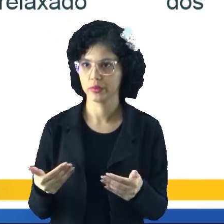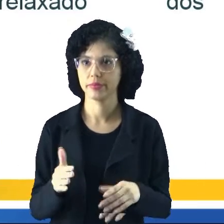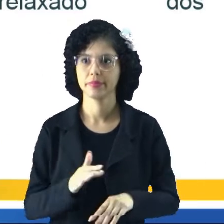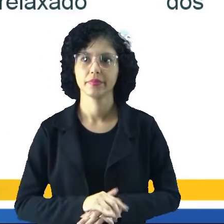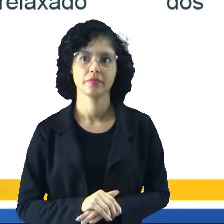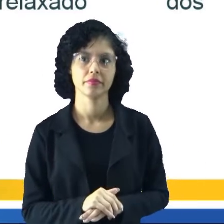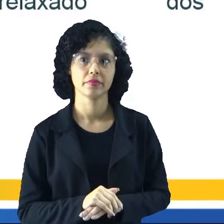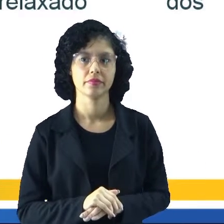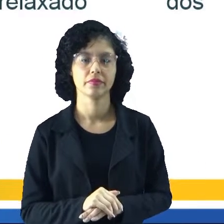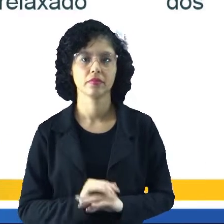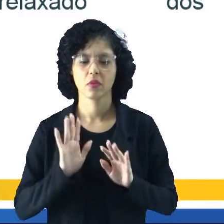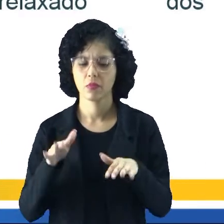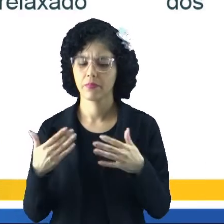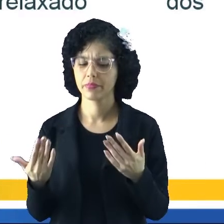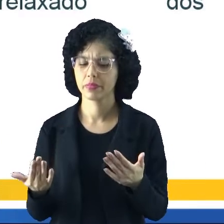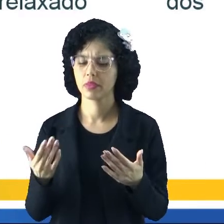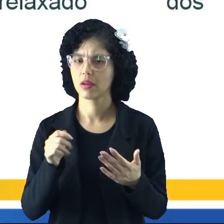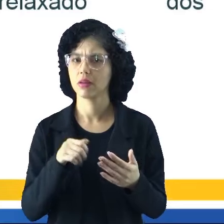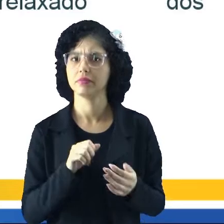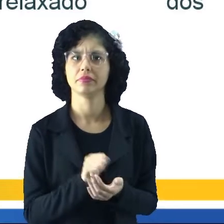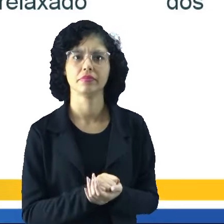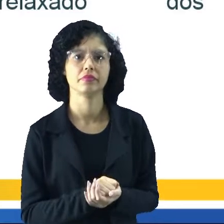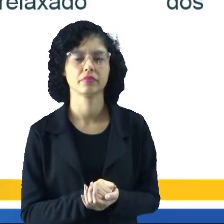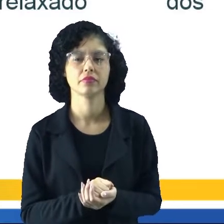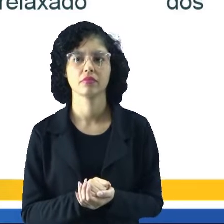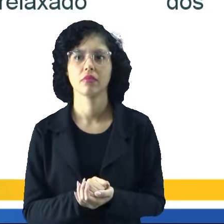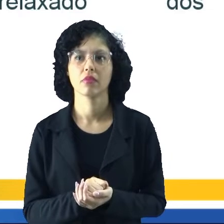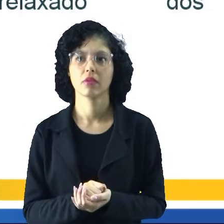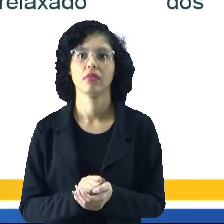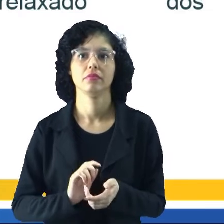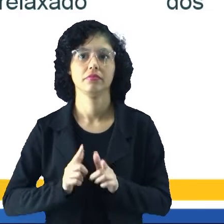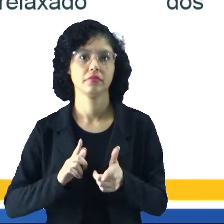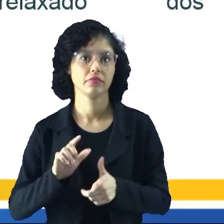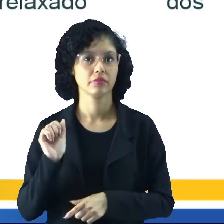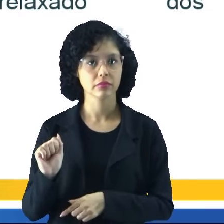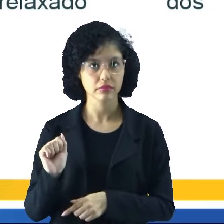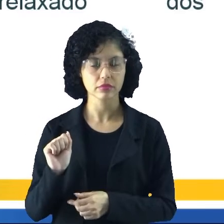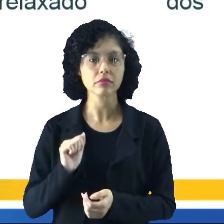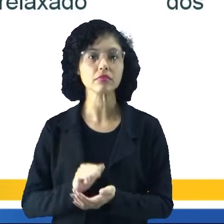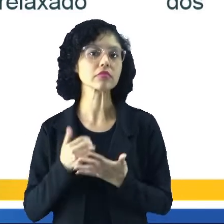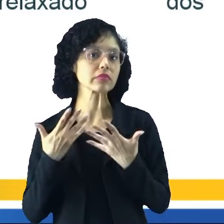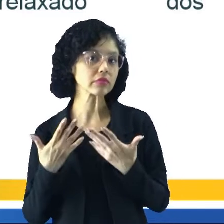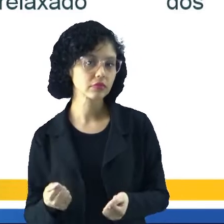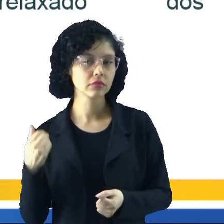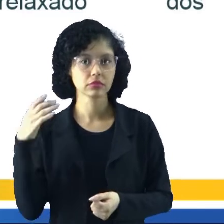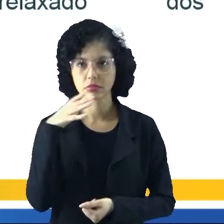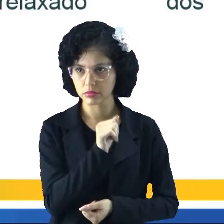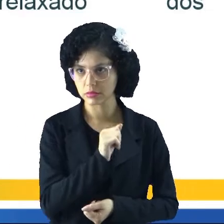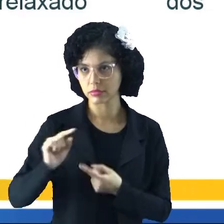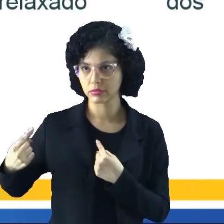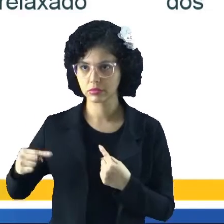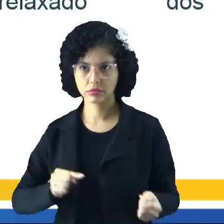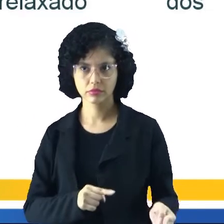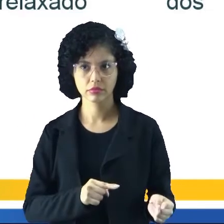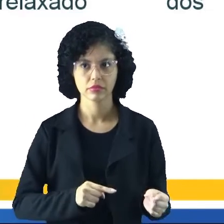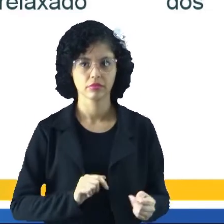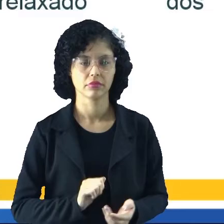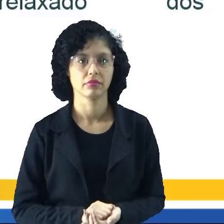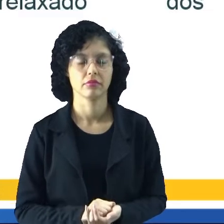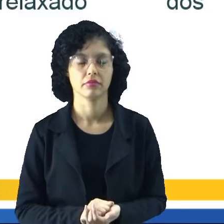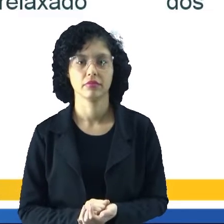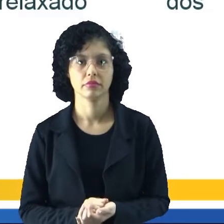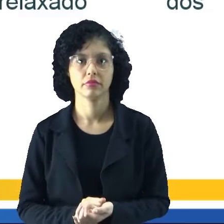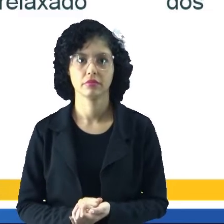né? Então qual o efeito de humor aí? A aceitação imediata da provocação,